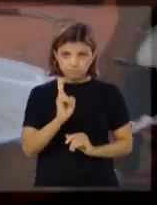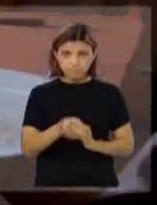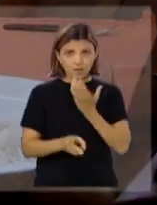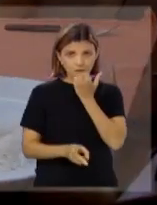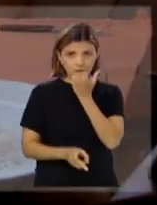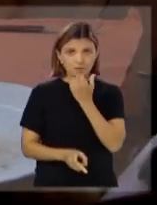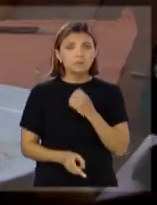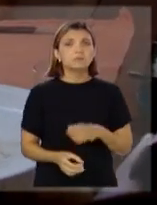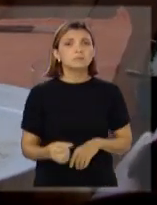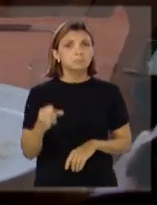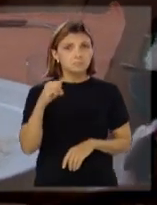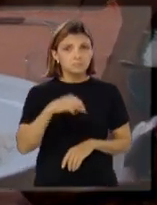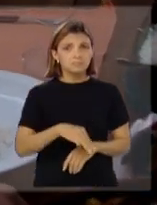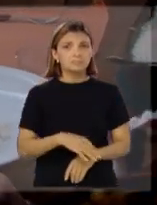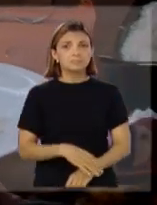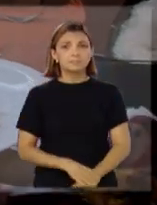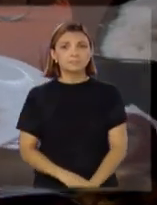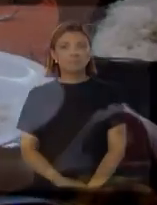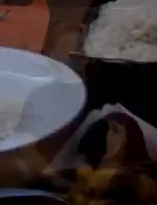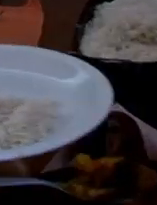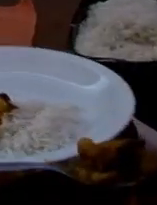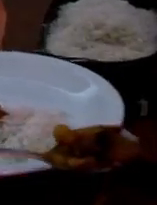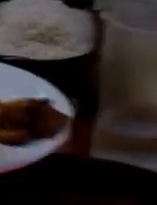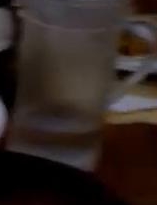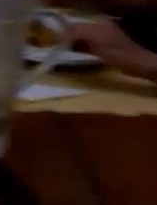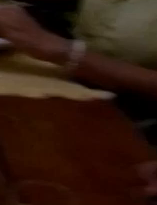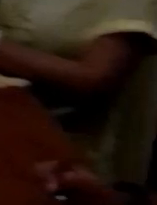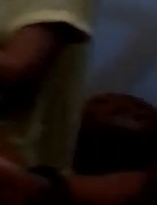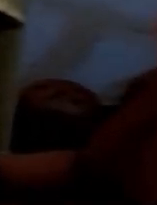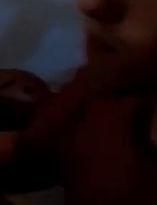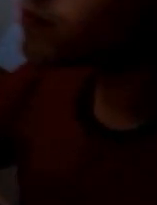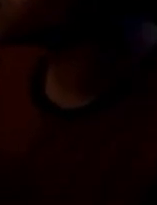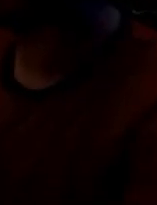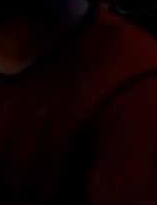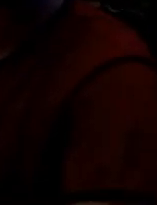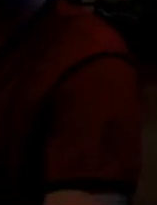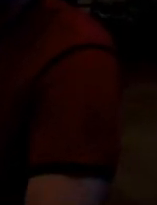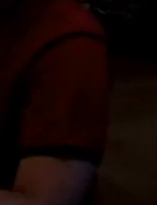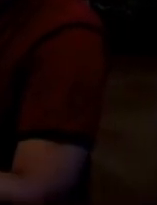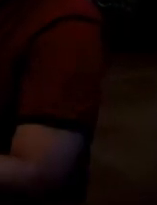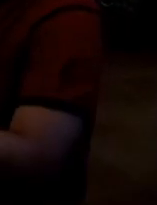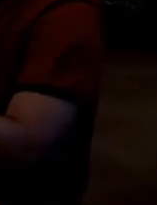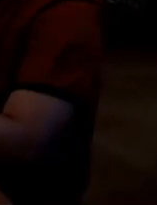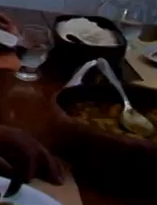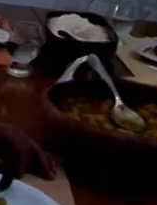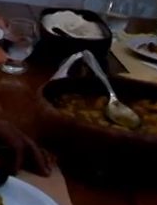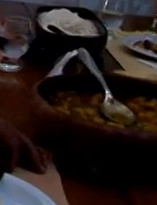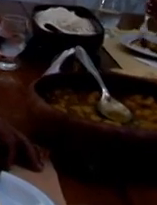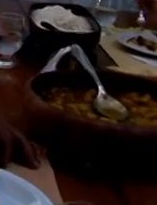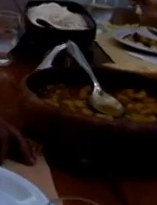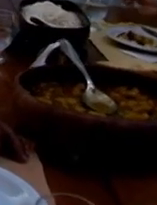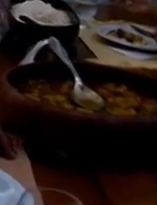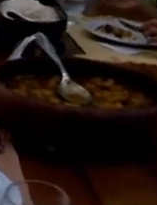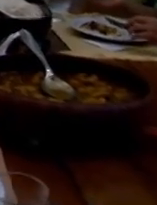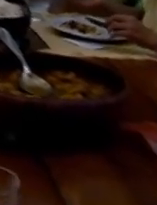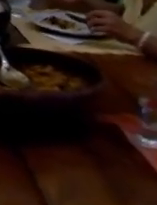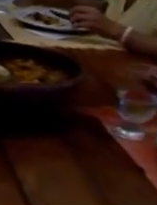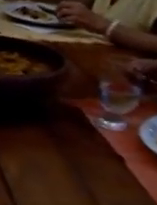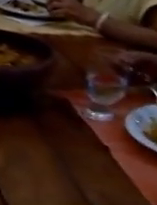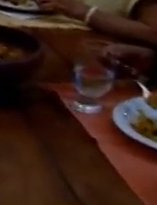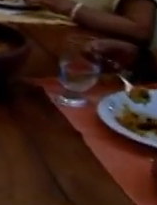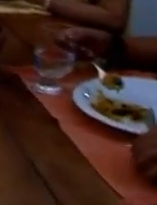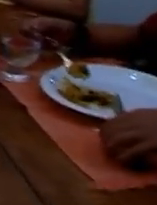faz mandioca, eu adoro. Sempre vocês comem isso aqui no Pantanal? Sim. Eu já tô te explicando. Teve uma vez que eu vi o arroz de